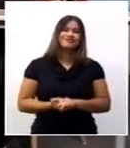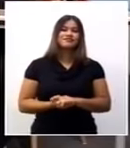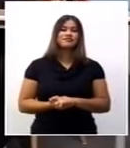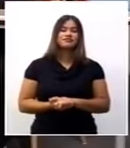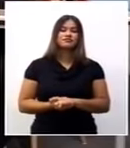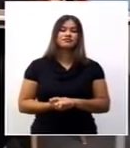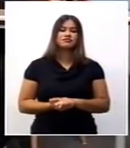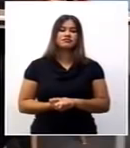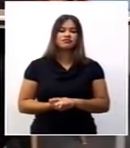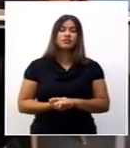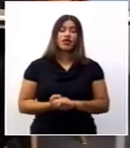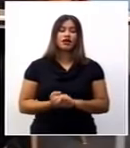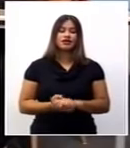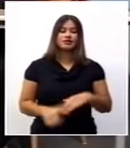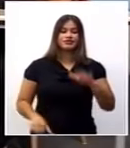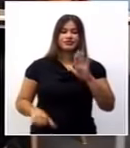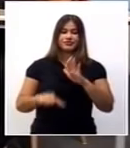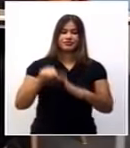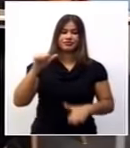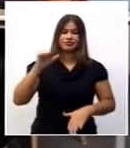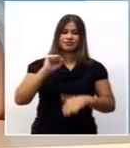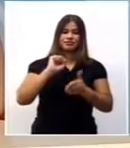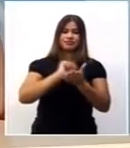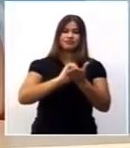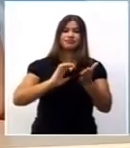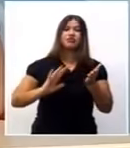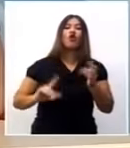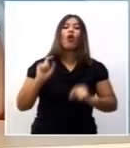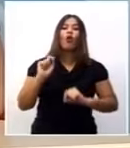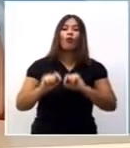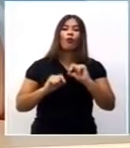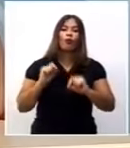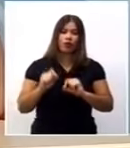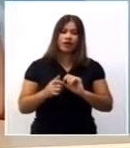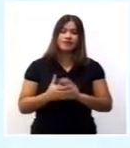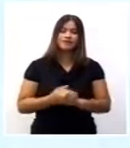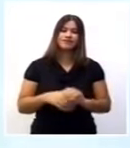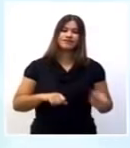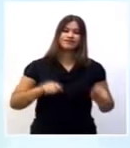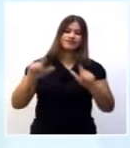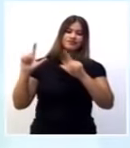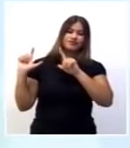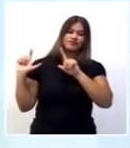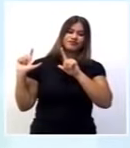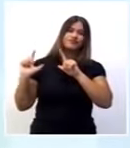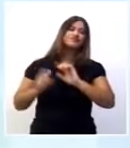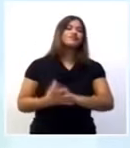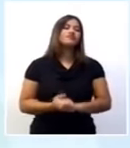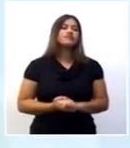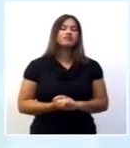A primeira atividade de vocês hoje. Pode pôr na tela, por favor?